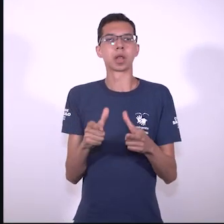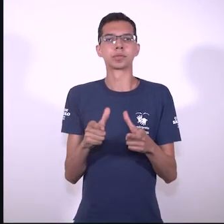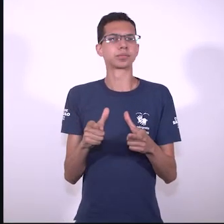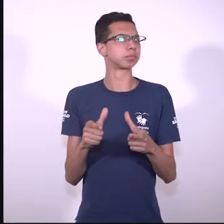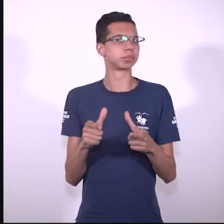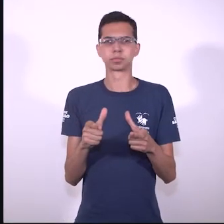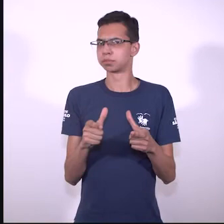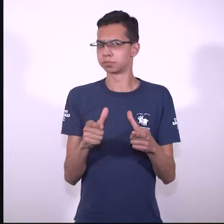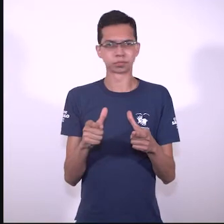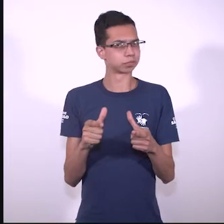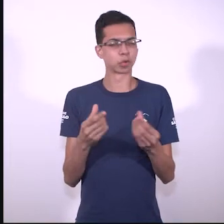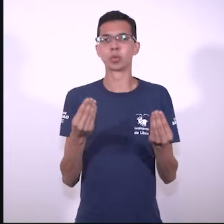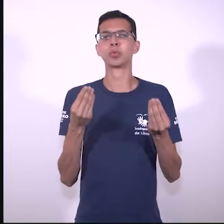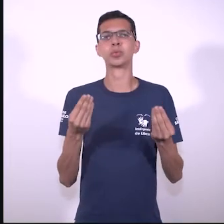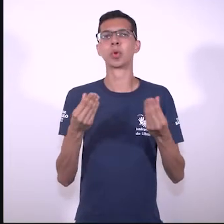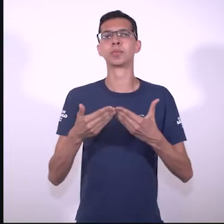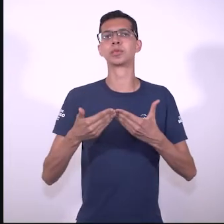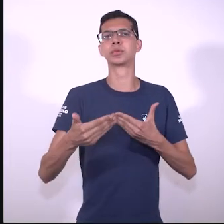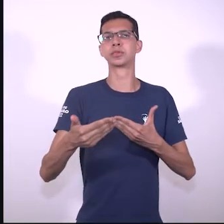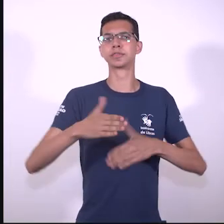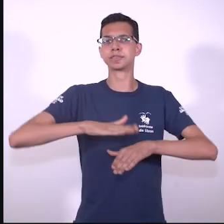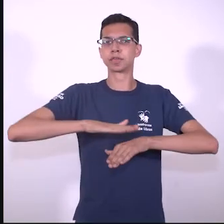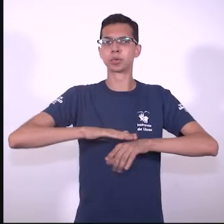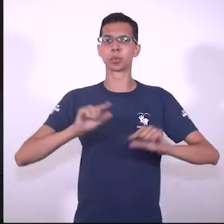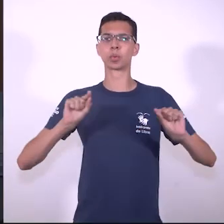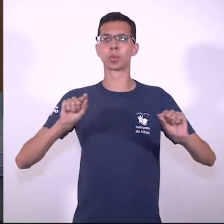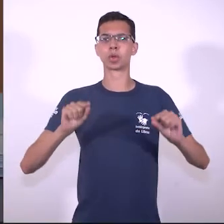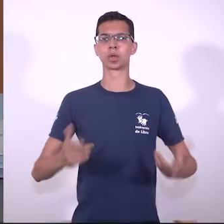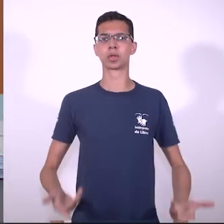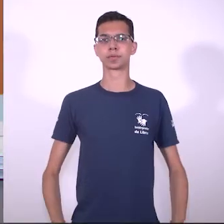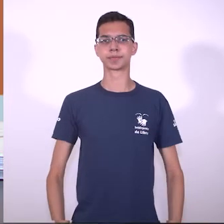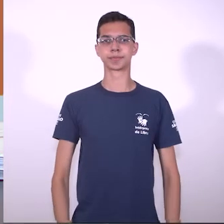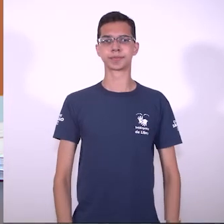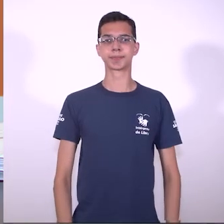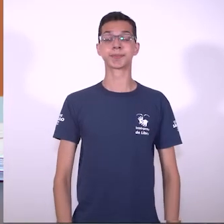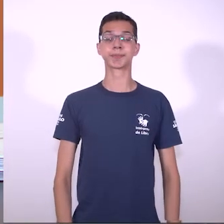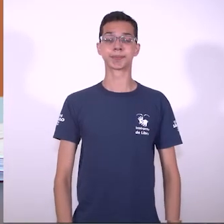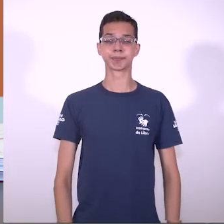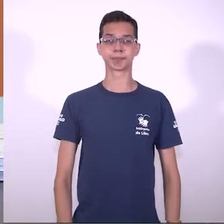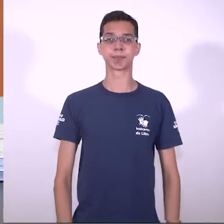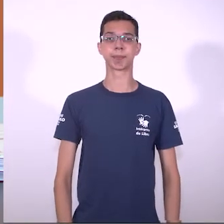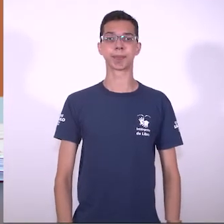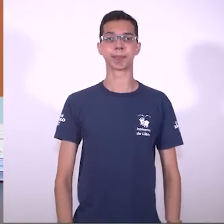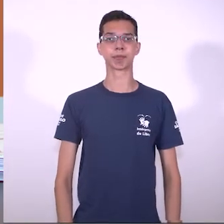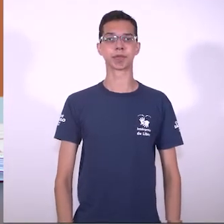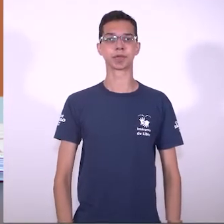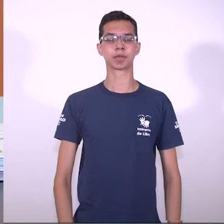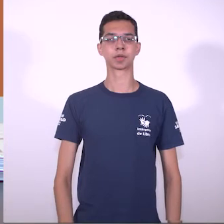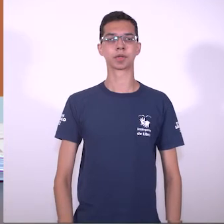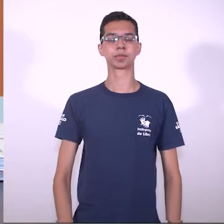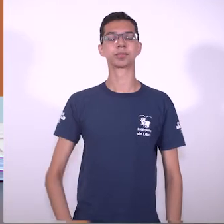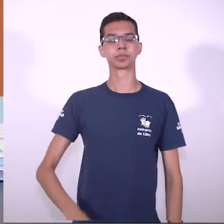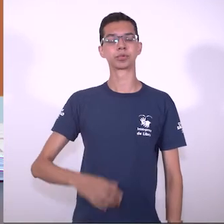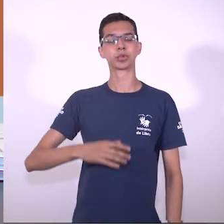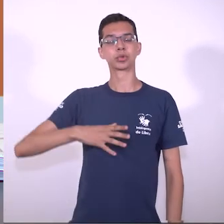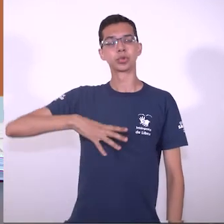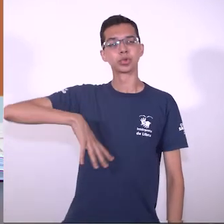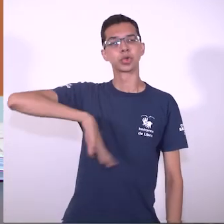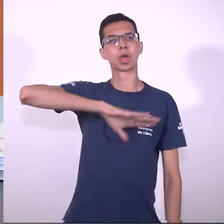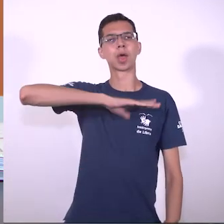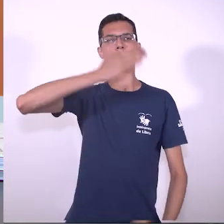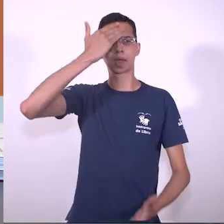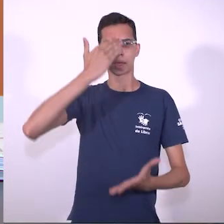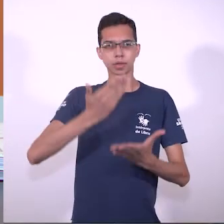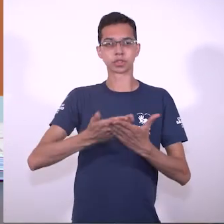Bom, nós acreditamos que a medida da antecipação dos feriados, elas deem um resultado positivo, como tivemos no ano passado.